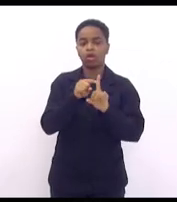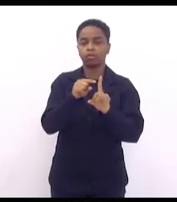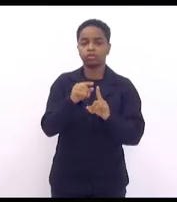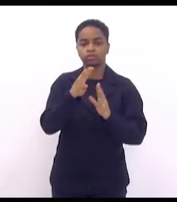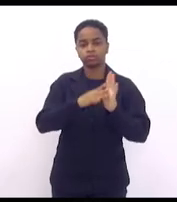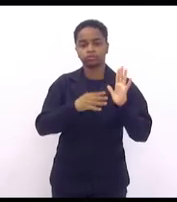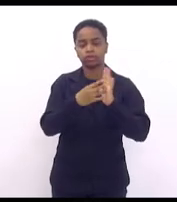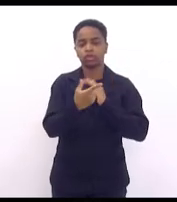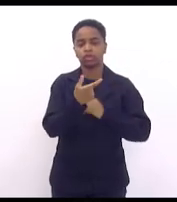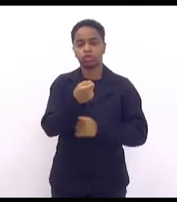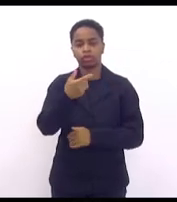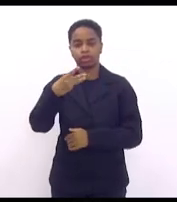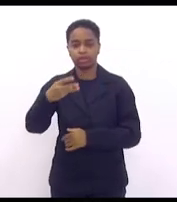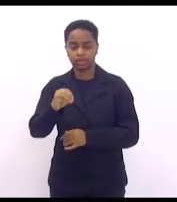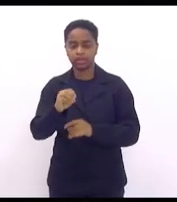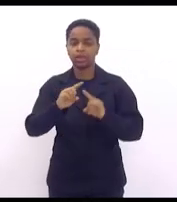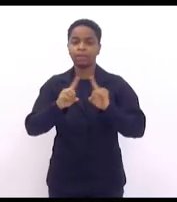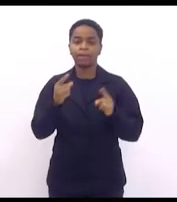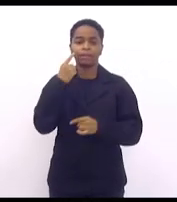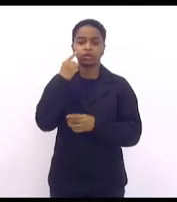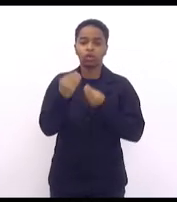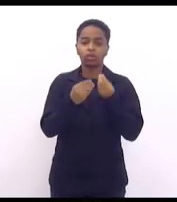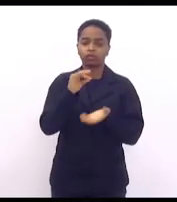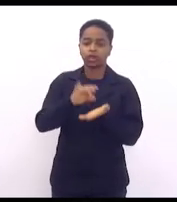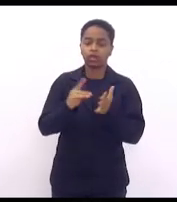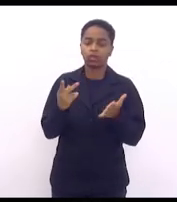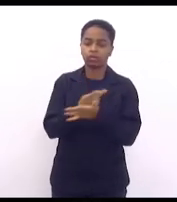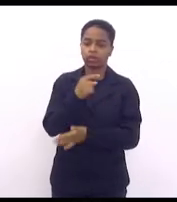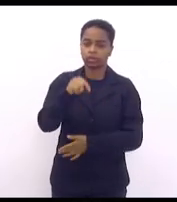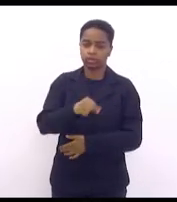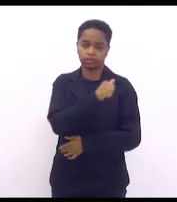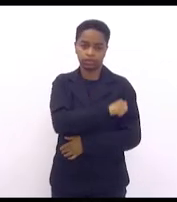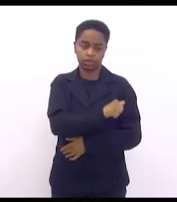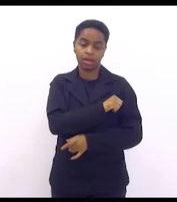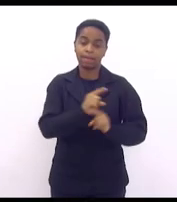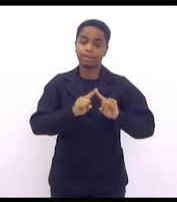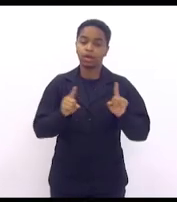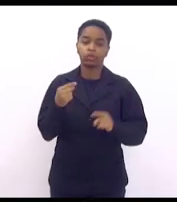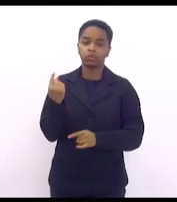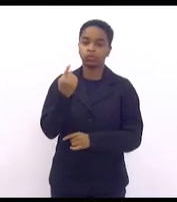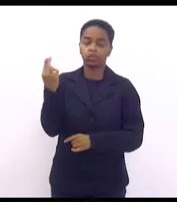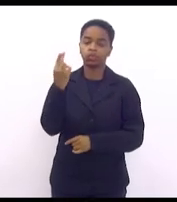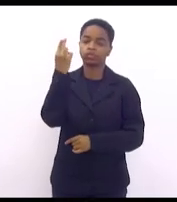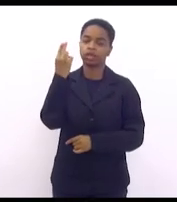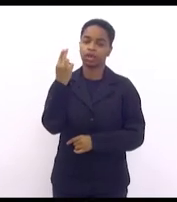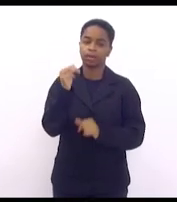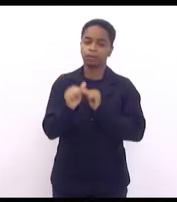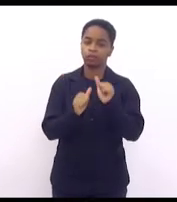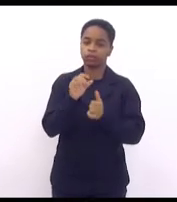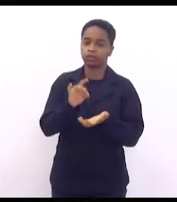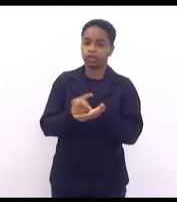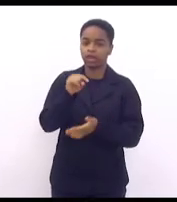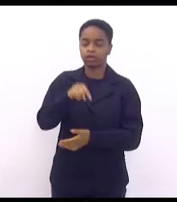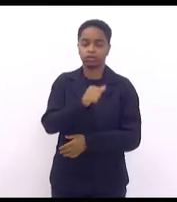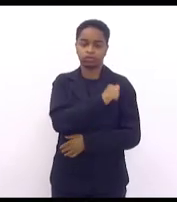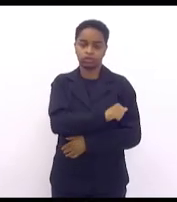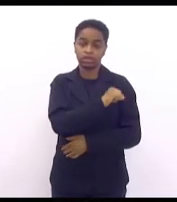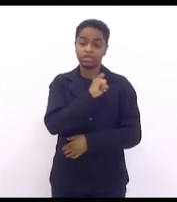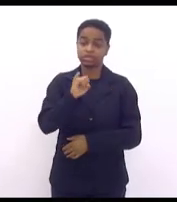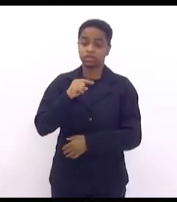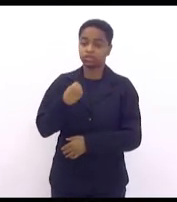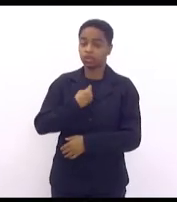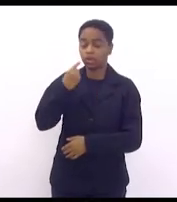mas traduzi-los para a realidade do Estado do Rio de Janeiro. E não há como traduzir a realidade do Estado do Rio de Janeiro sem